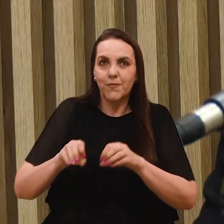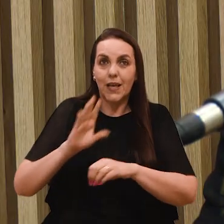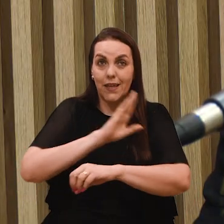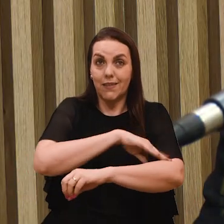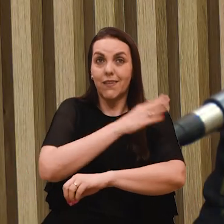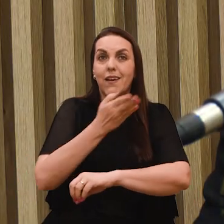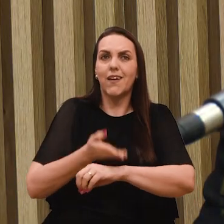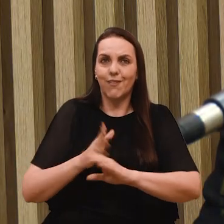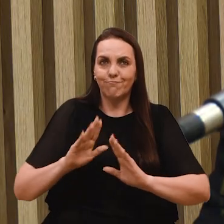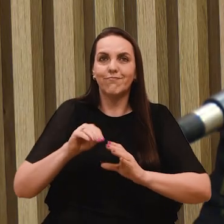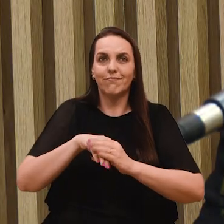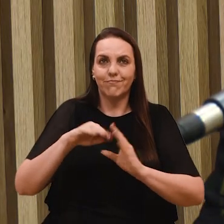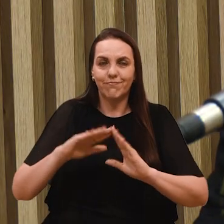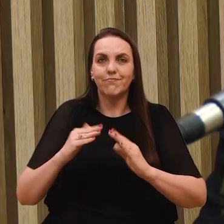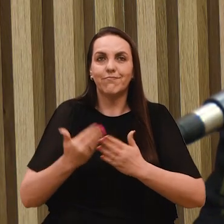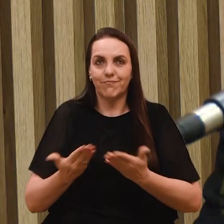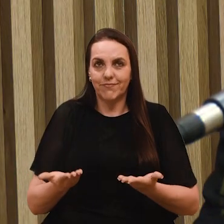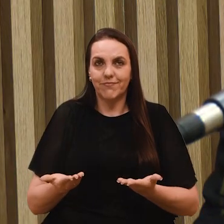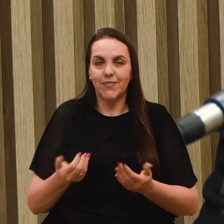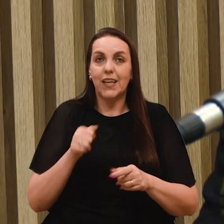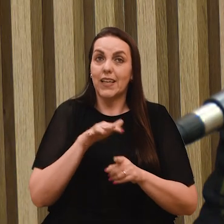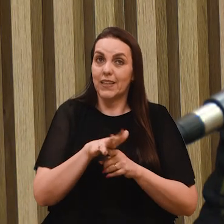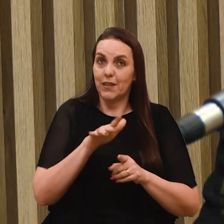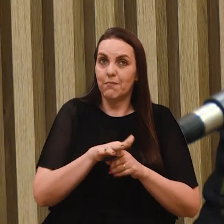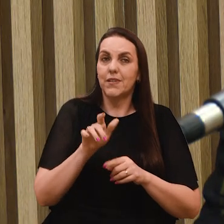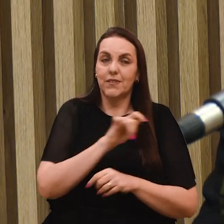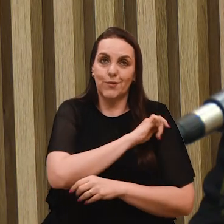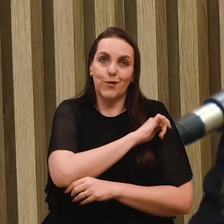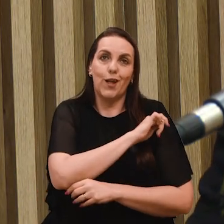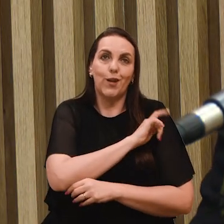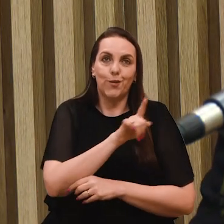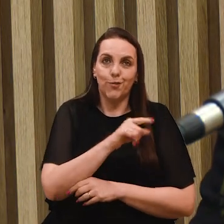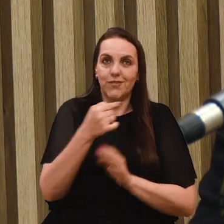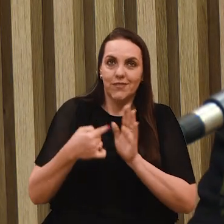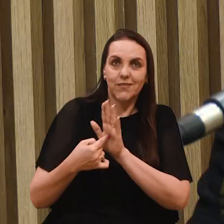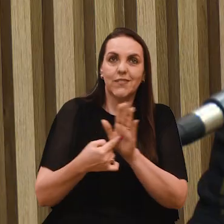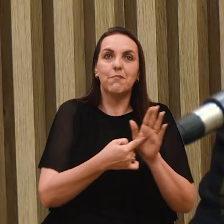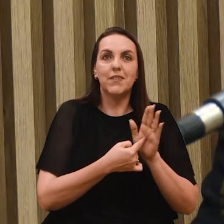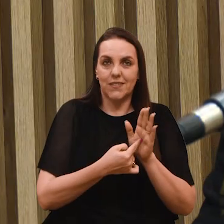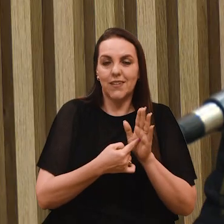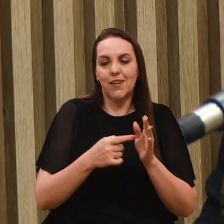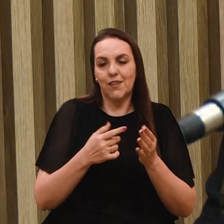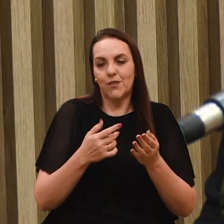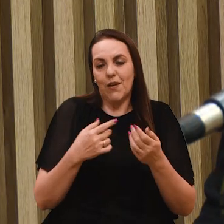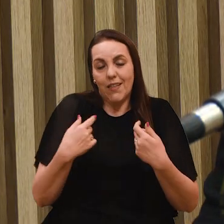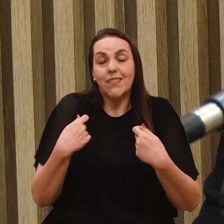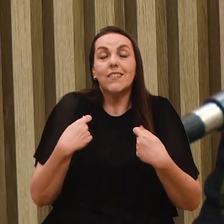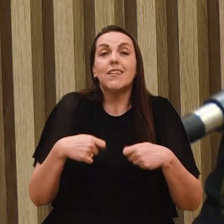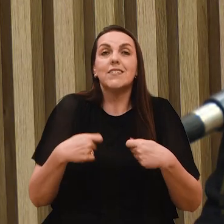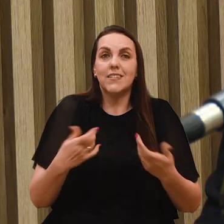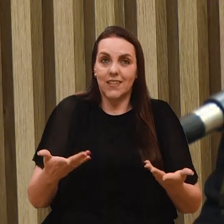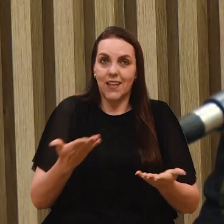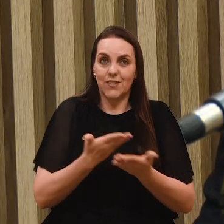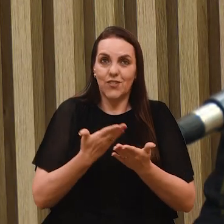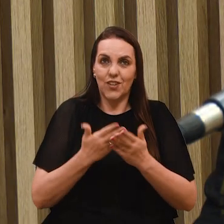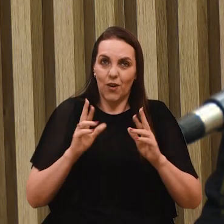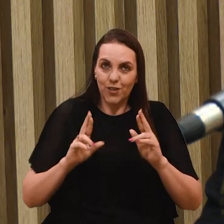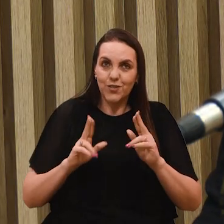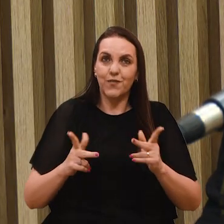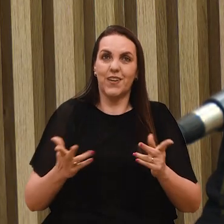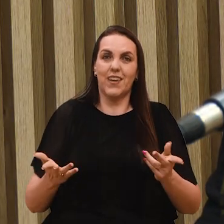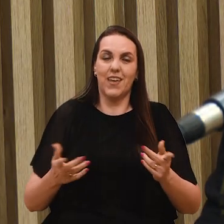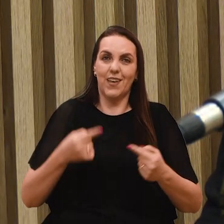demanda assim que os estudantes apresentam muito para a gente, né? A necessidade de aulas diferentes,